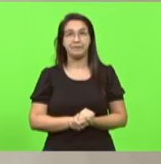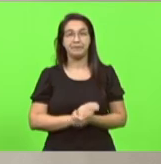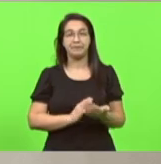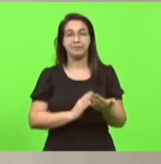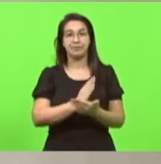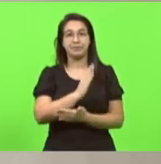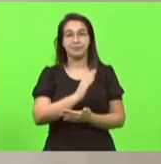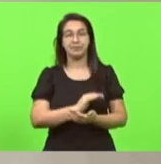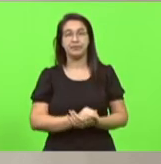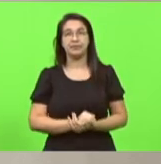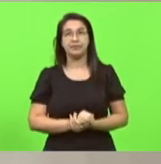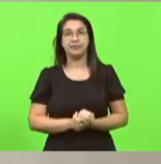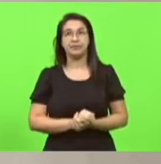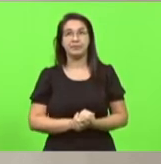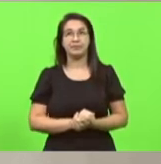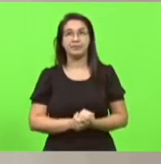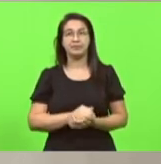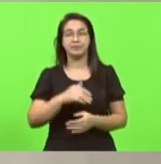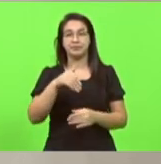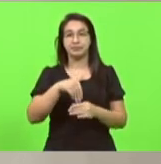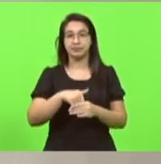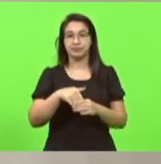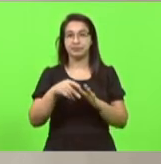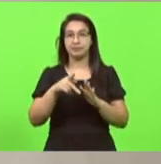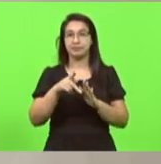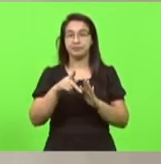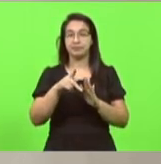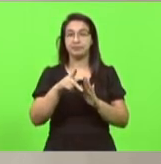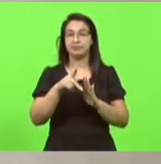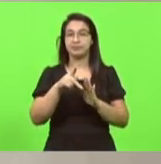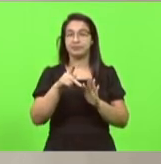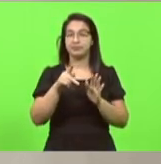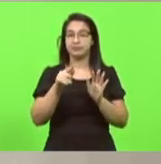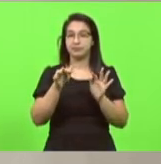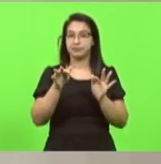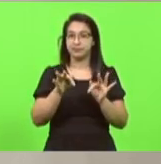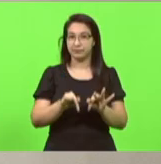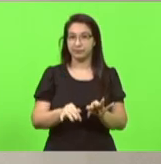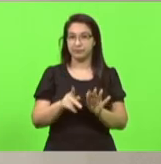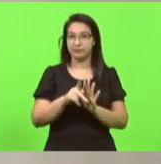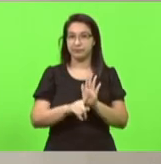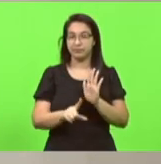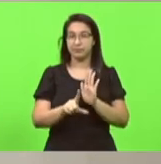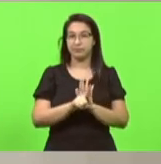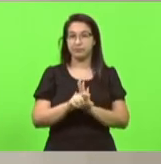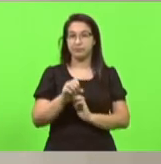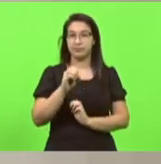Aprovado. Votação e redação final do projeto de lei número PL, número